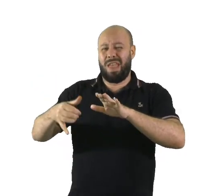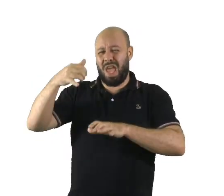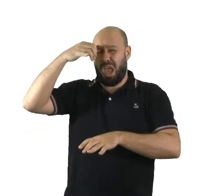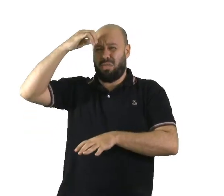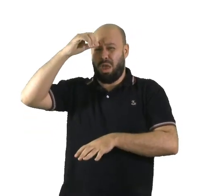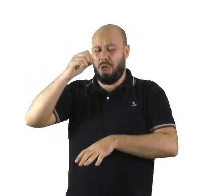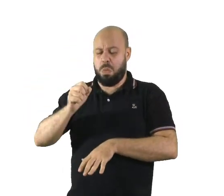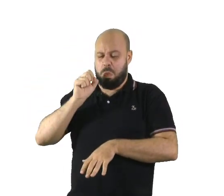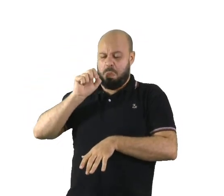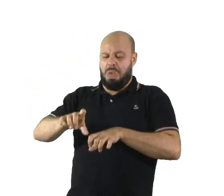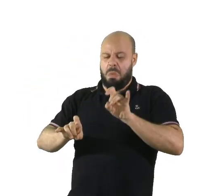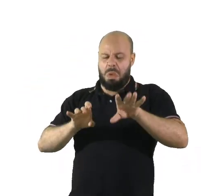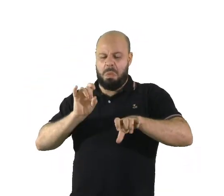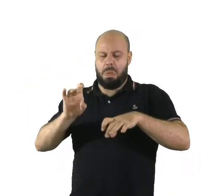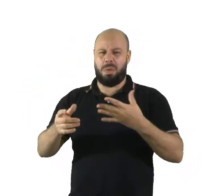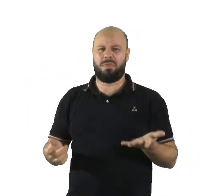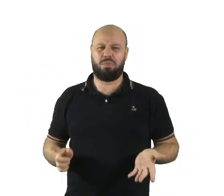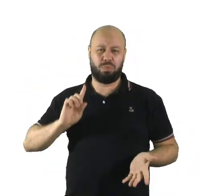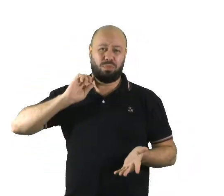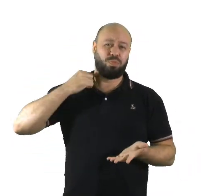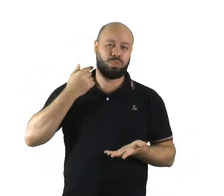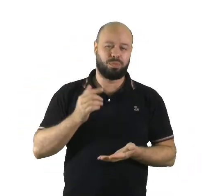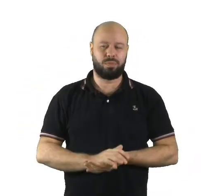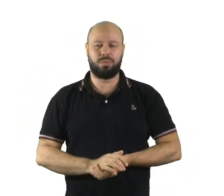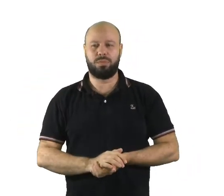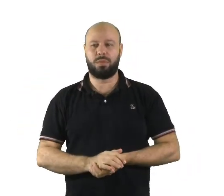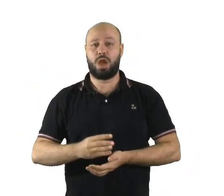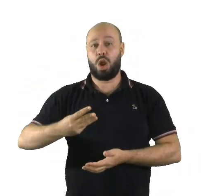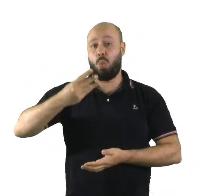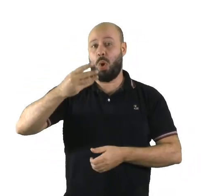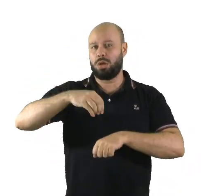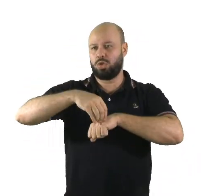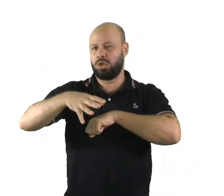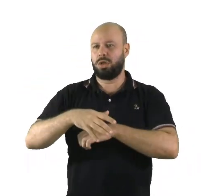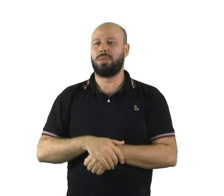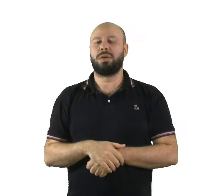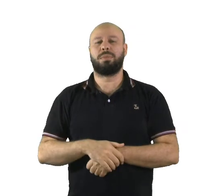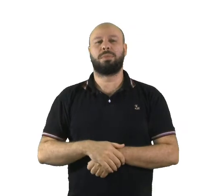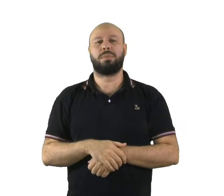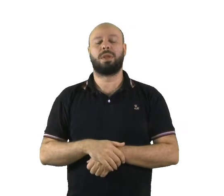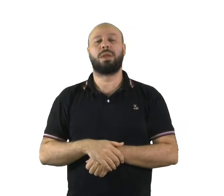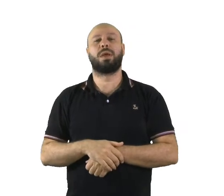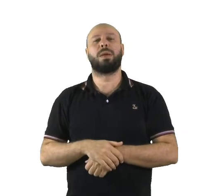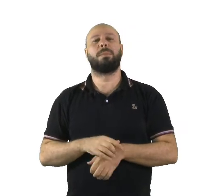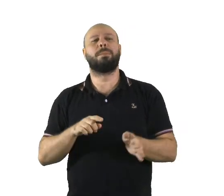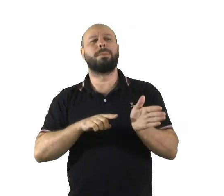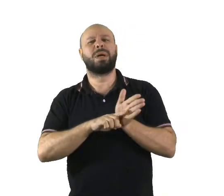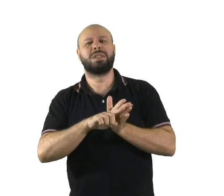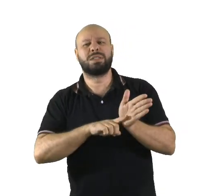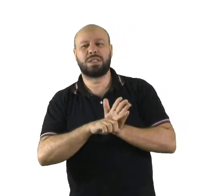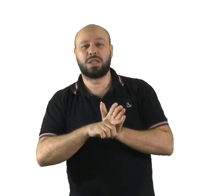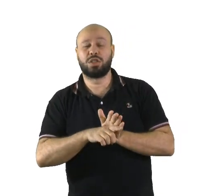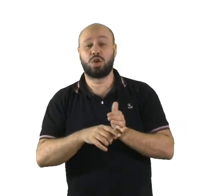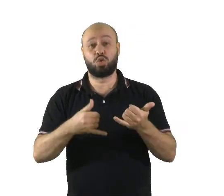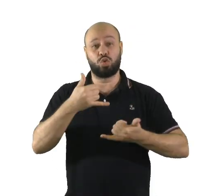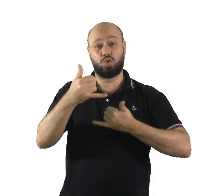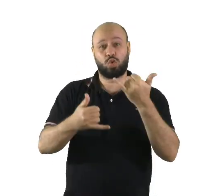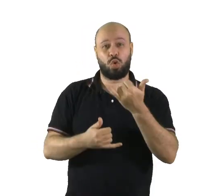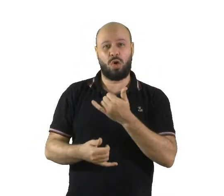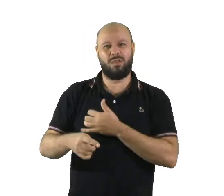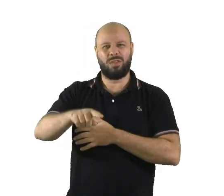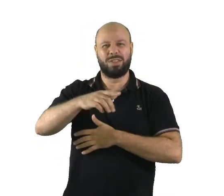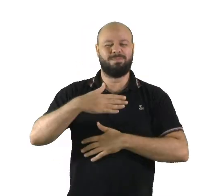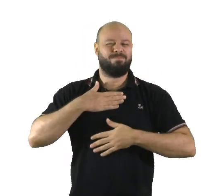quarta sugestão é pesquisar a respeito do seu jogo favorito e principais curiosidades